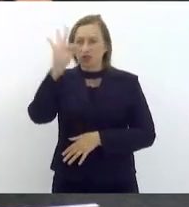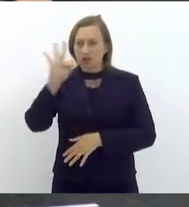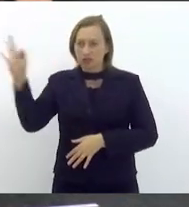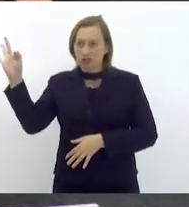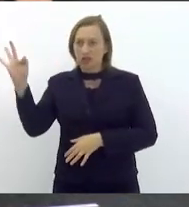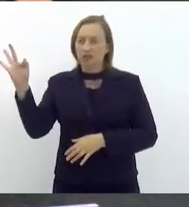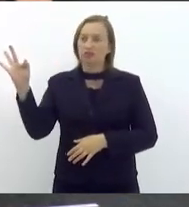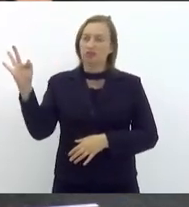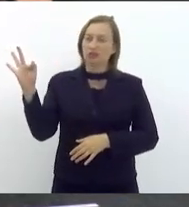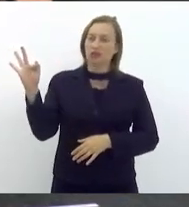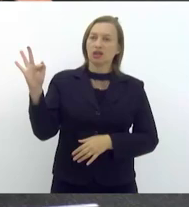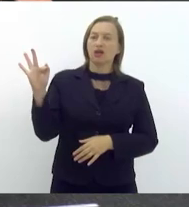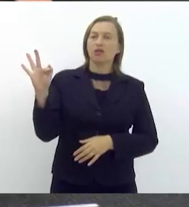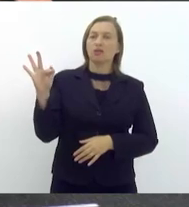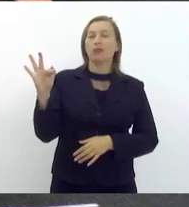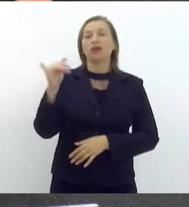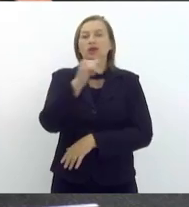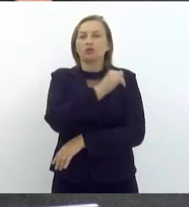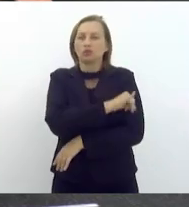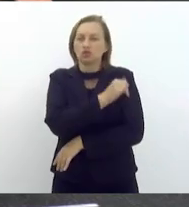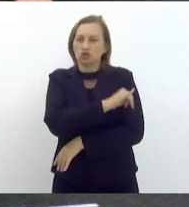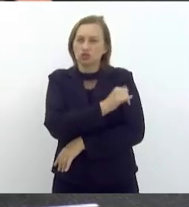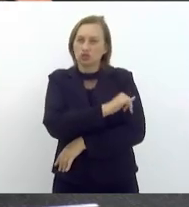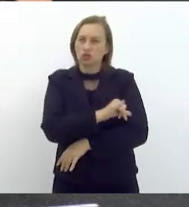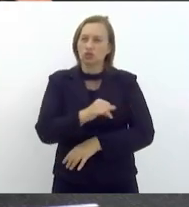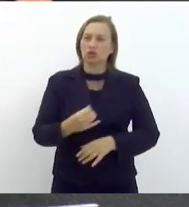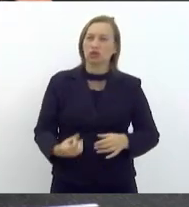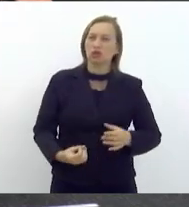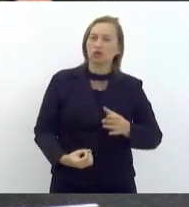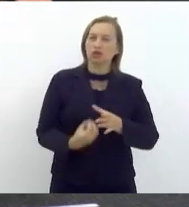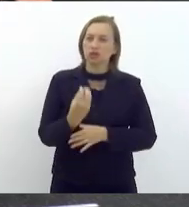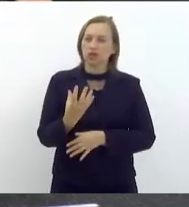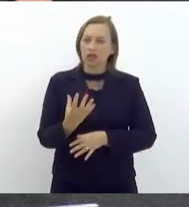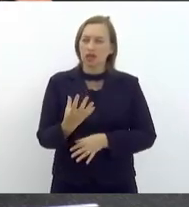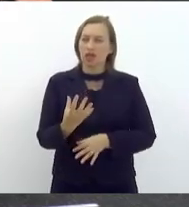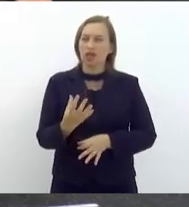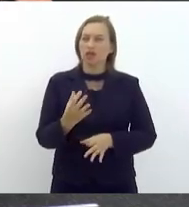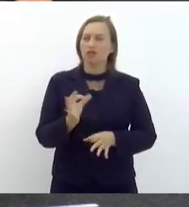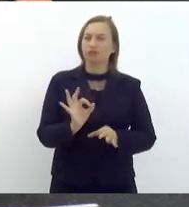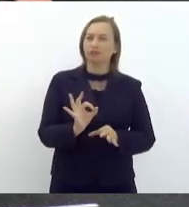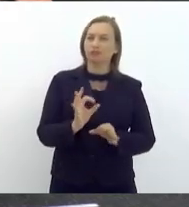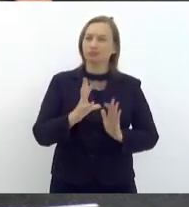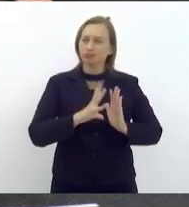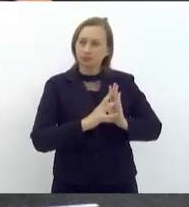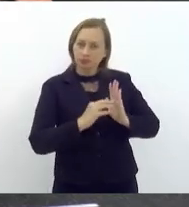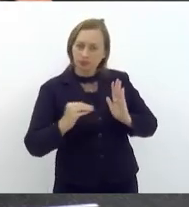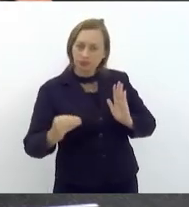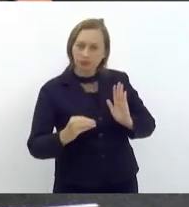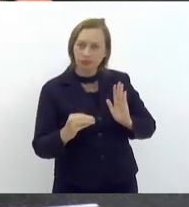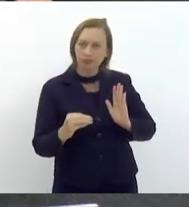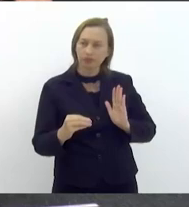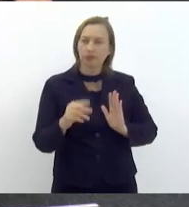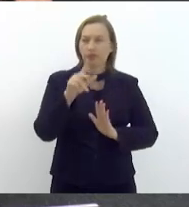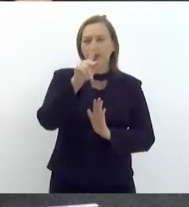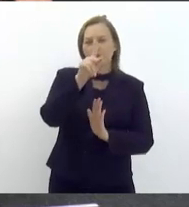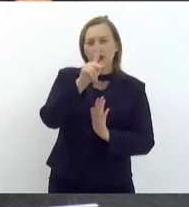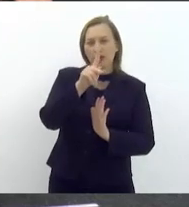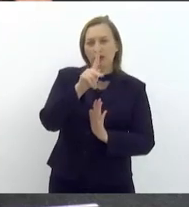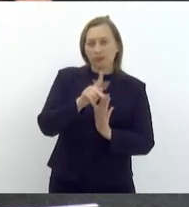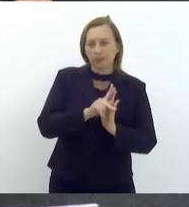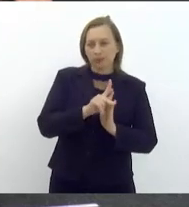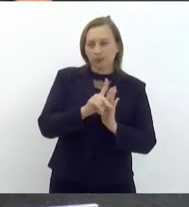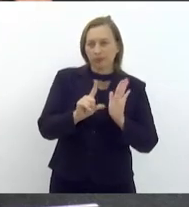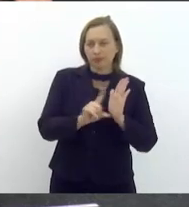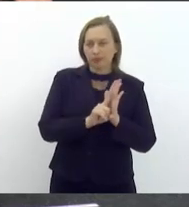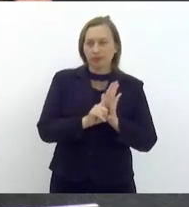construir pela primeira vez nesses moldes muito parecido com o PL do deputado